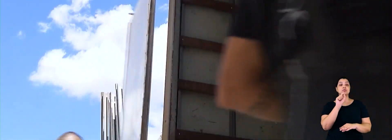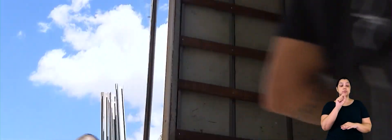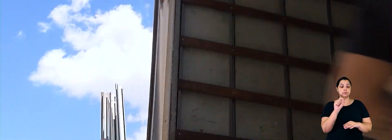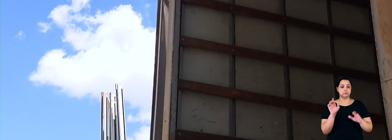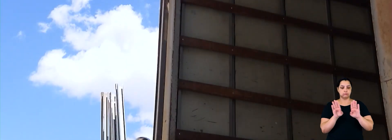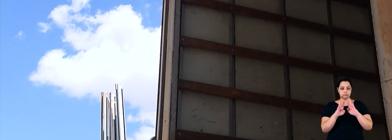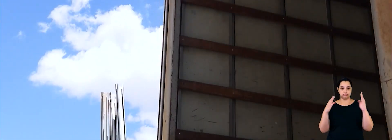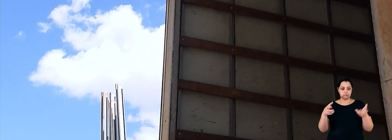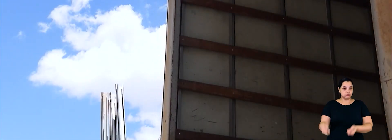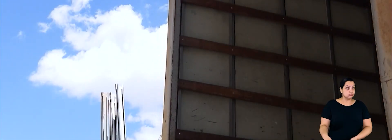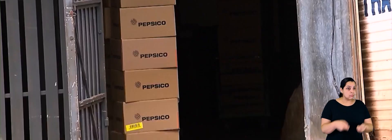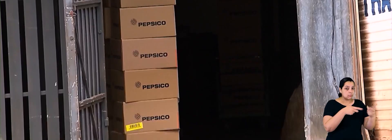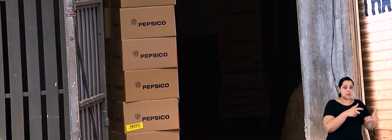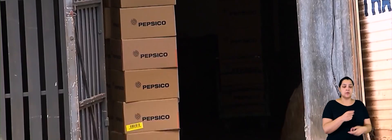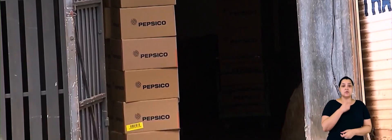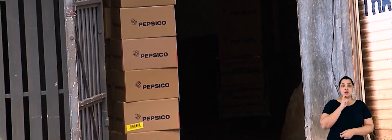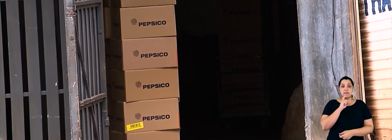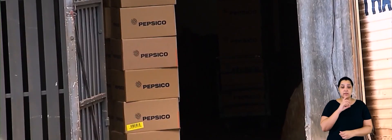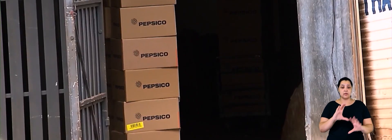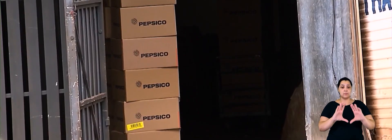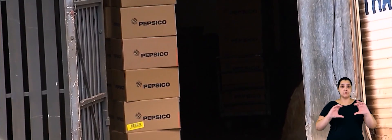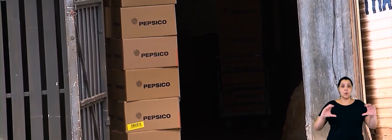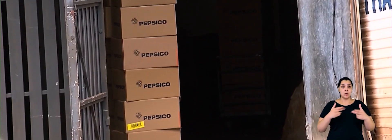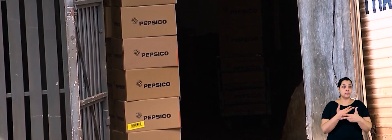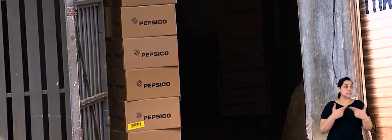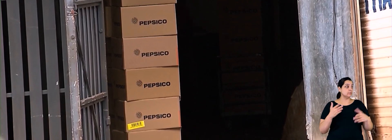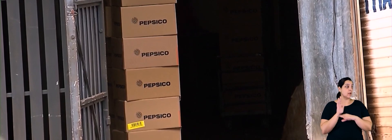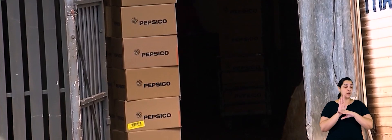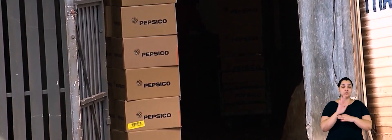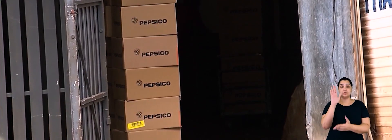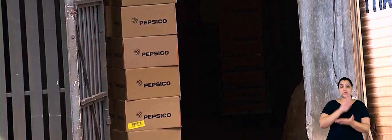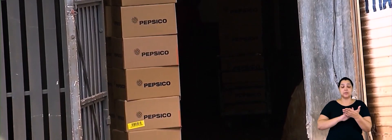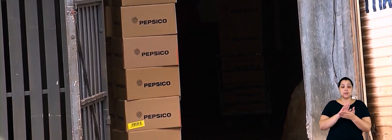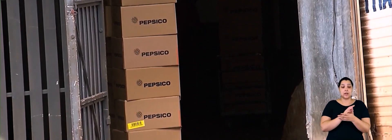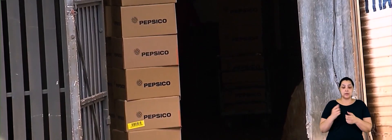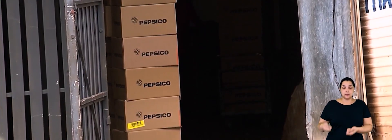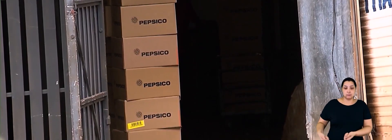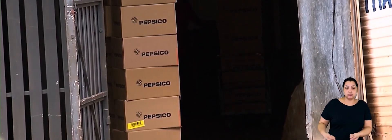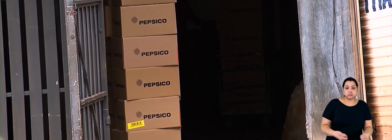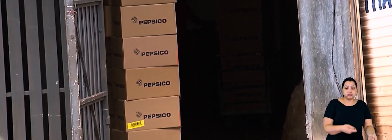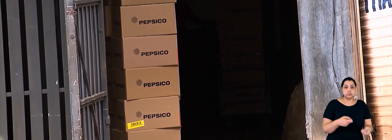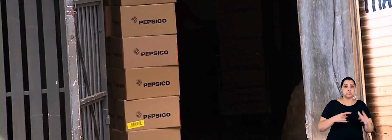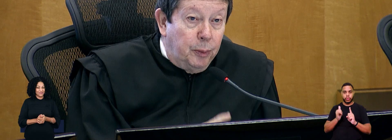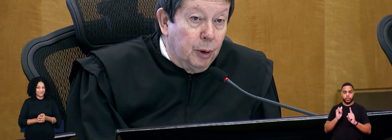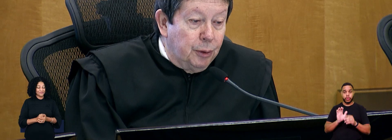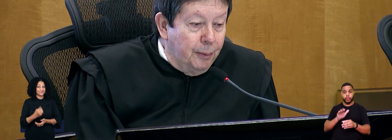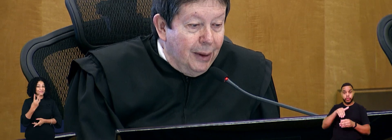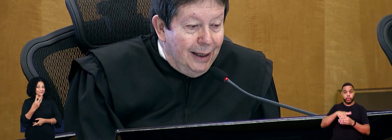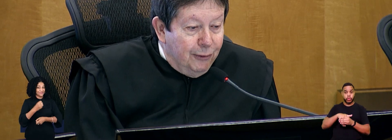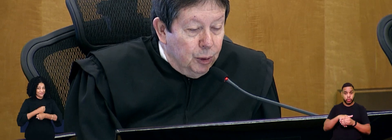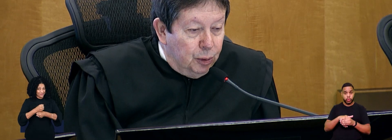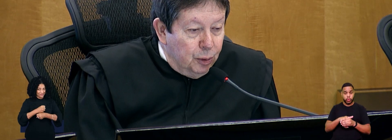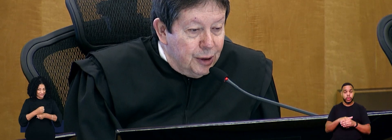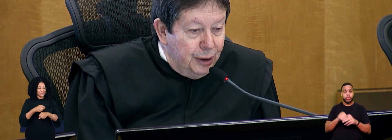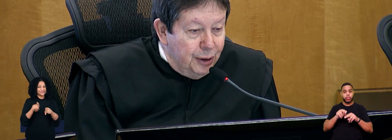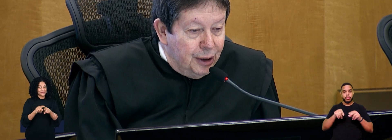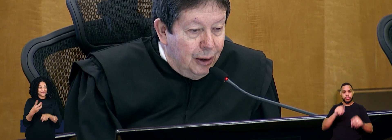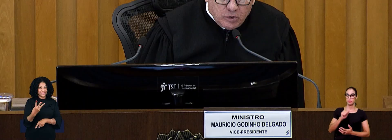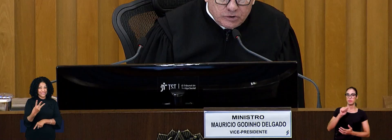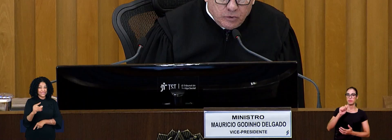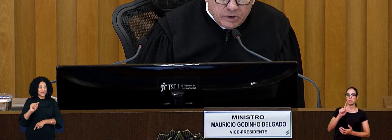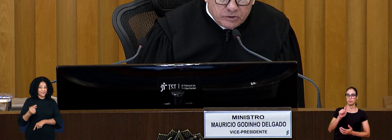descarregar mercadorias pesadas, como geladeiras e móveis, sem auxílio de carrinhos ou elevadores. Em 3 anos, mais